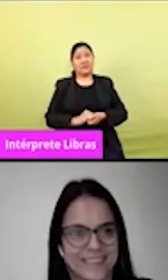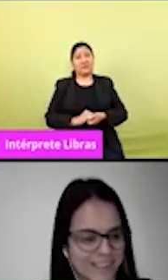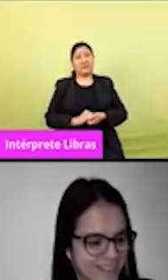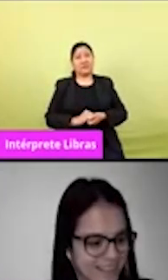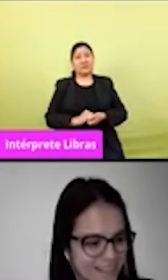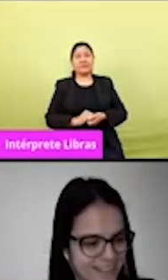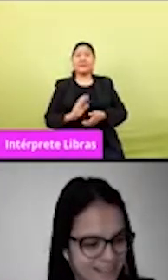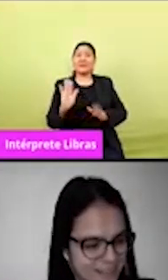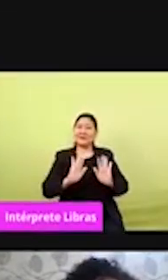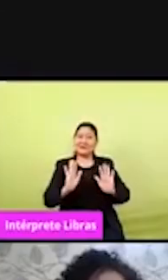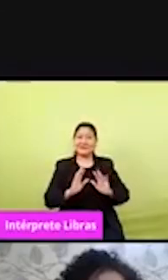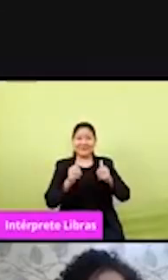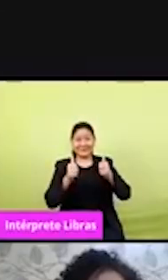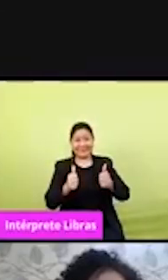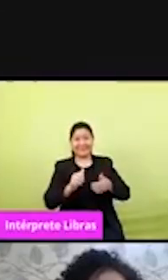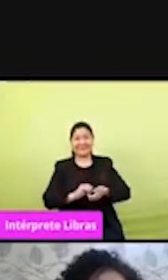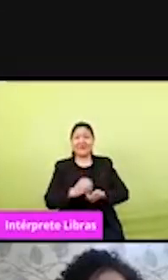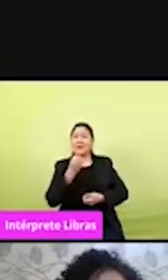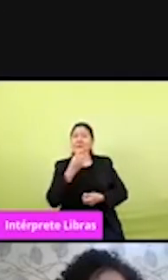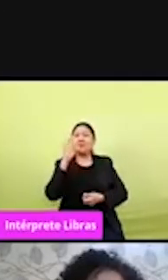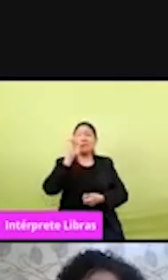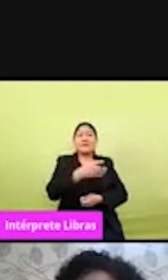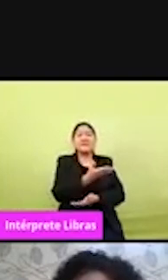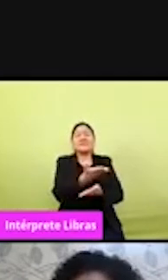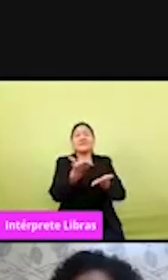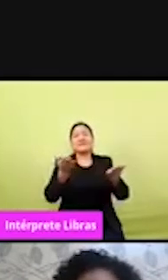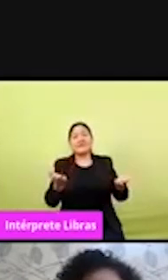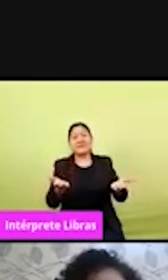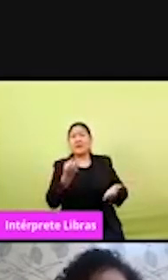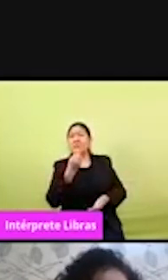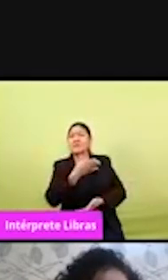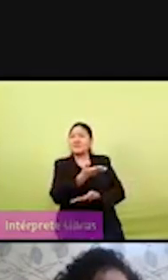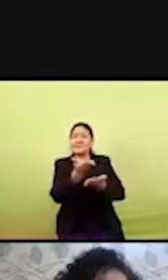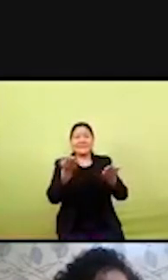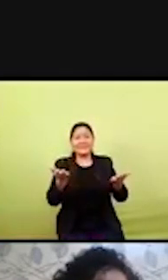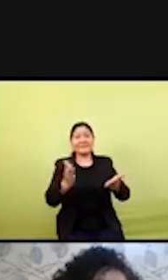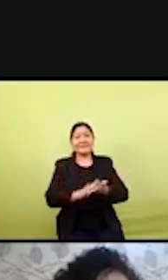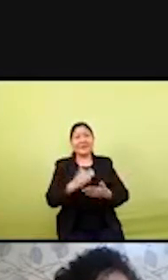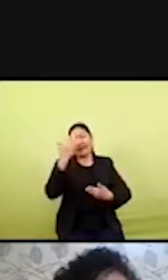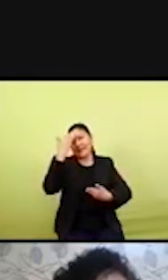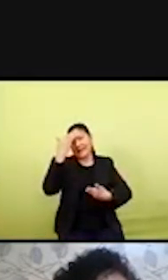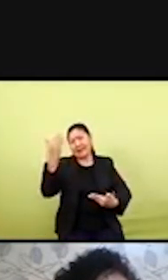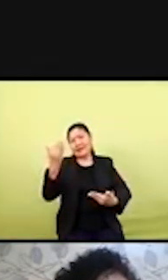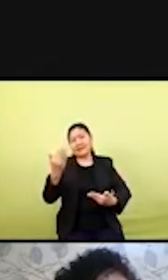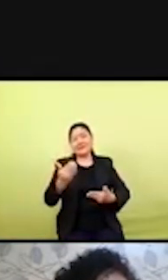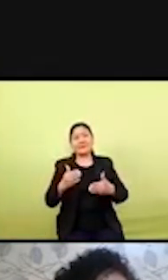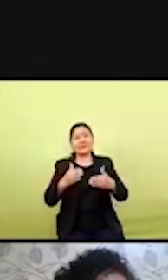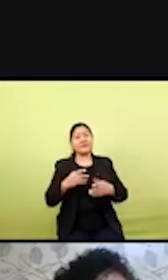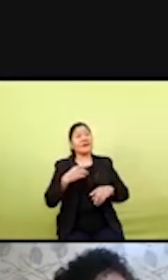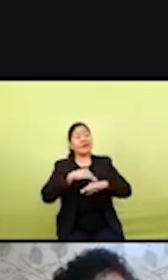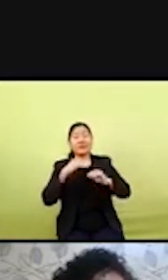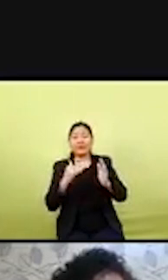Olá, bom dia. Bom dia a todos, bom dia a todas. Agradeço a Aline pelo convite, né,